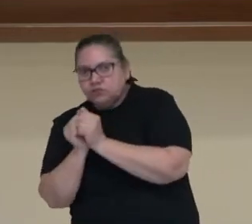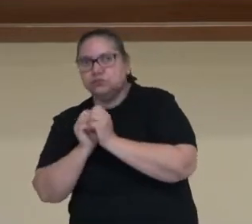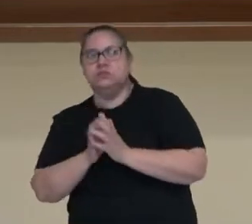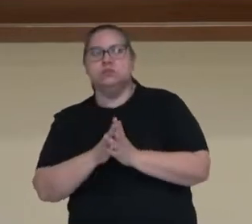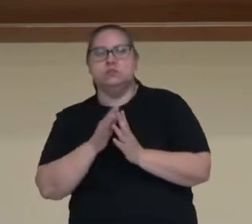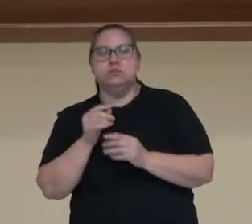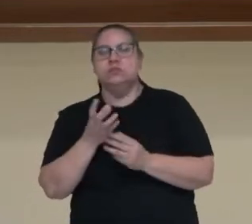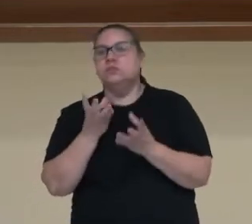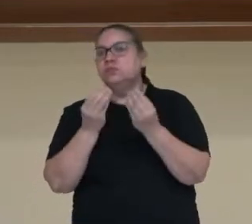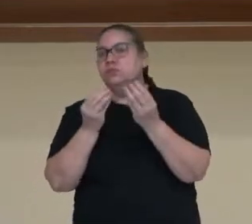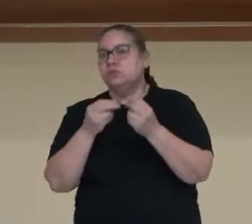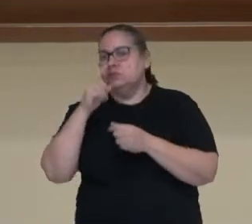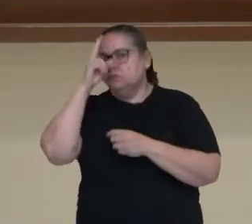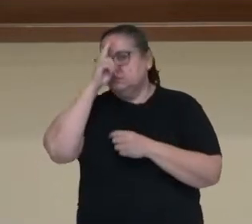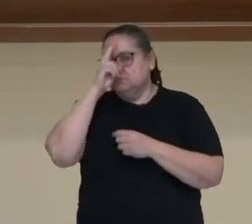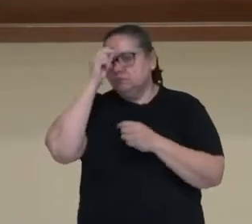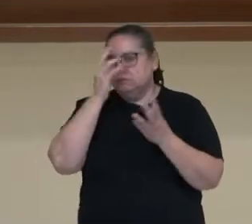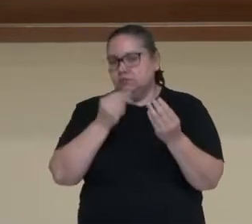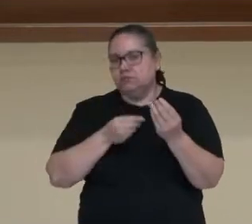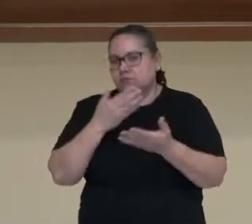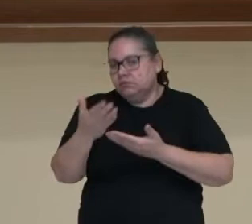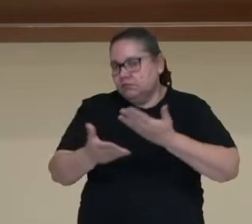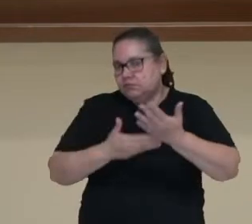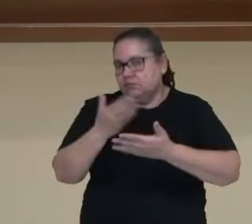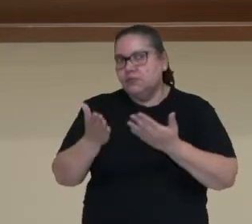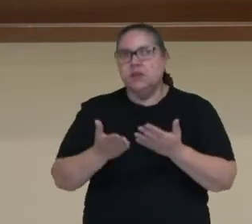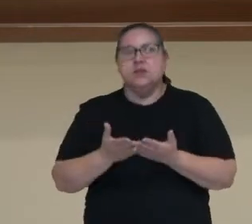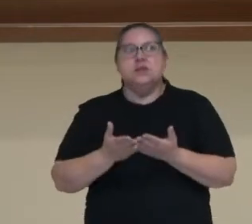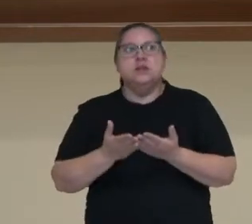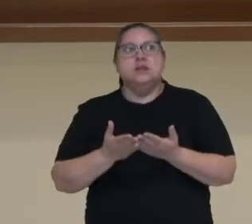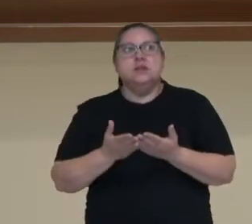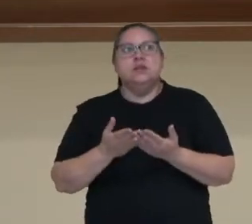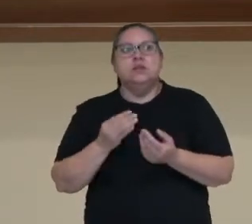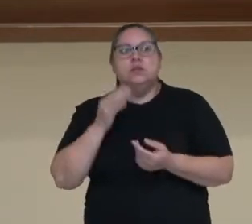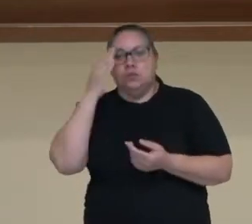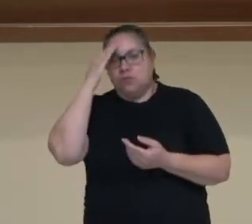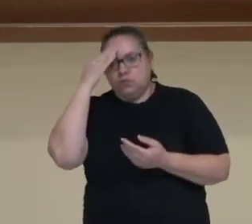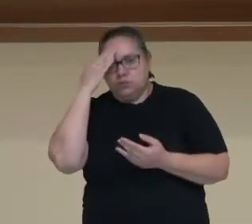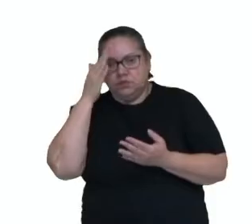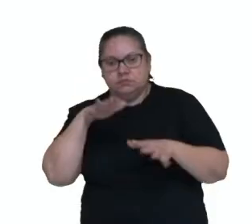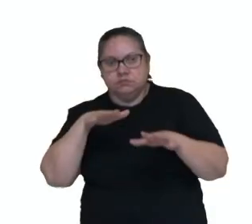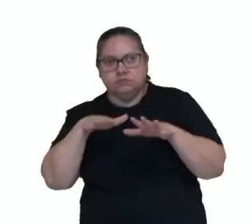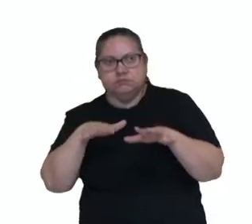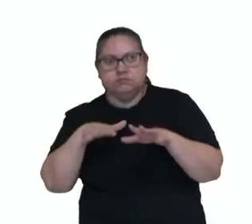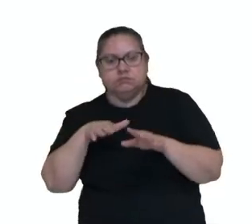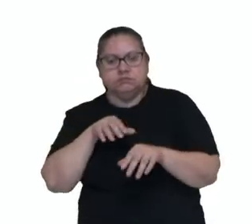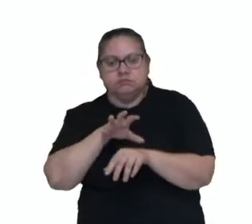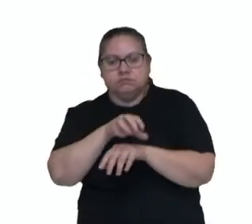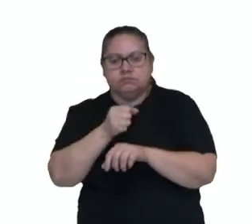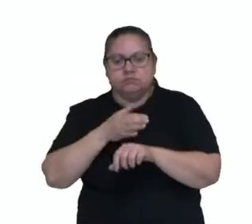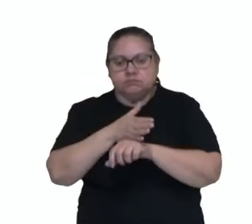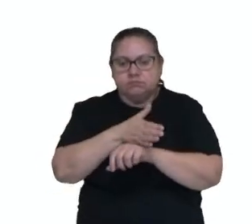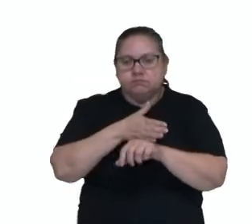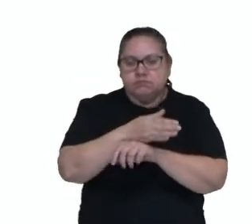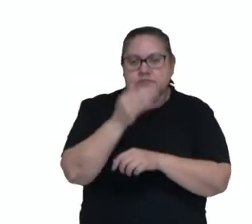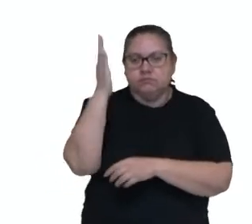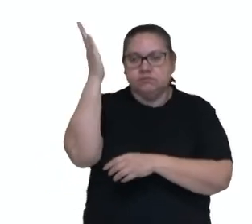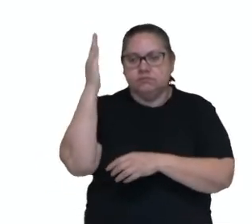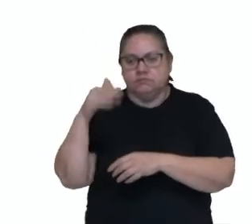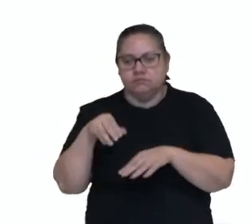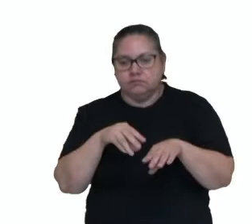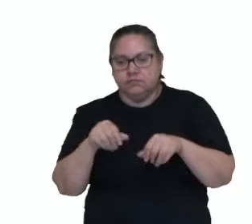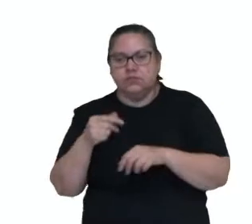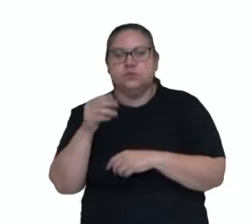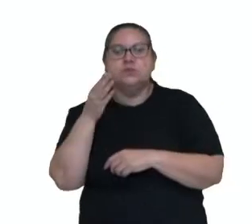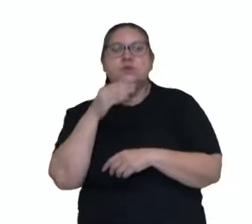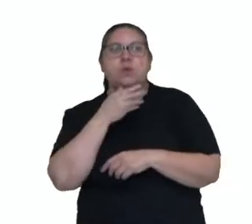temos bastante assuntos históricos aí para a gente discutir nela. Compreender o movimento de exploração do território brasileiro pelos